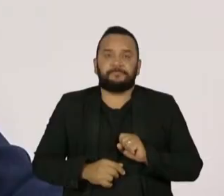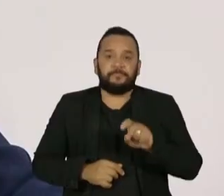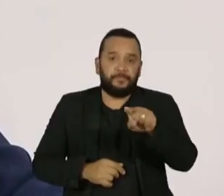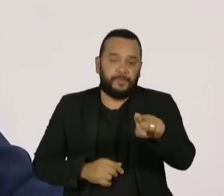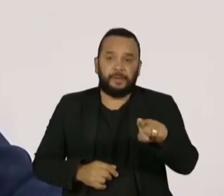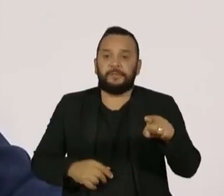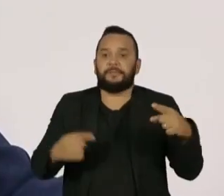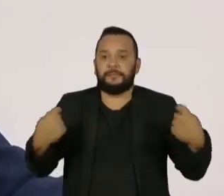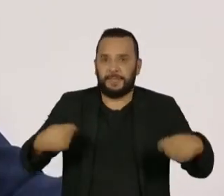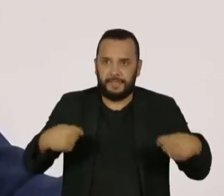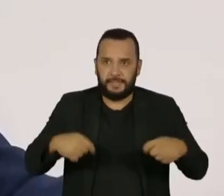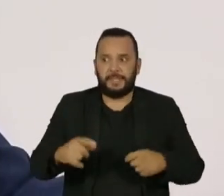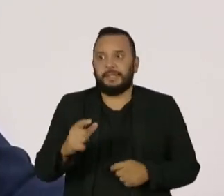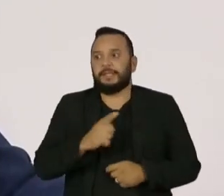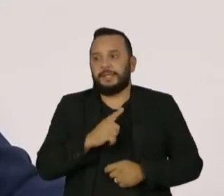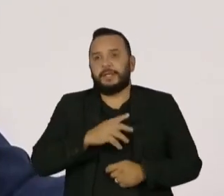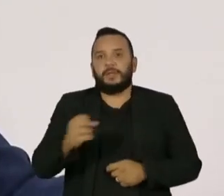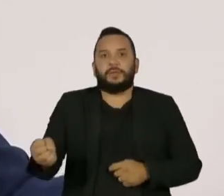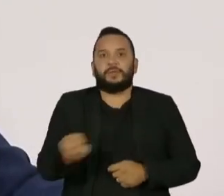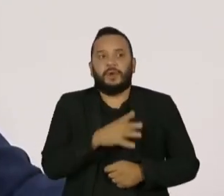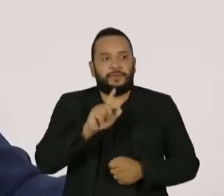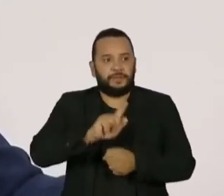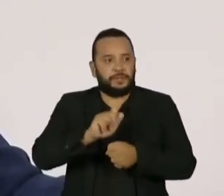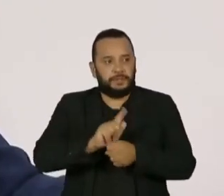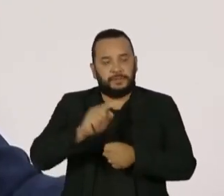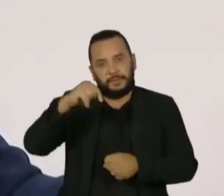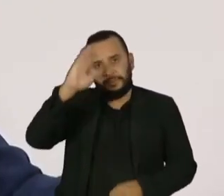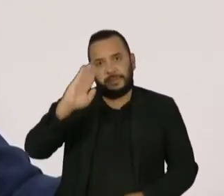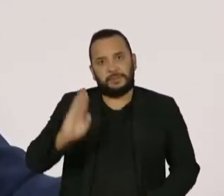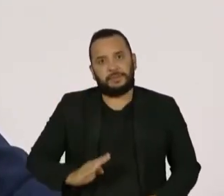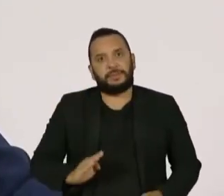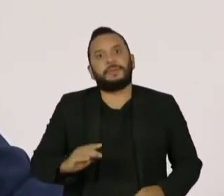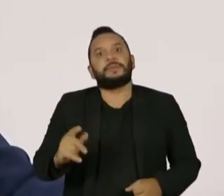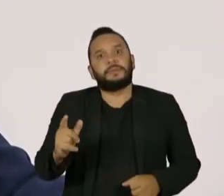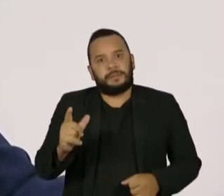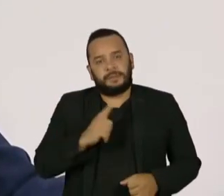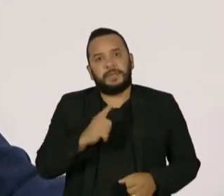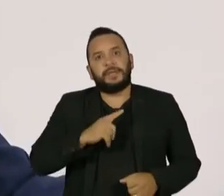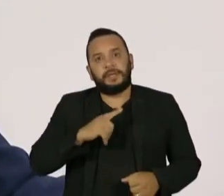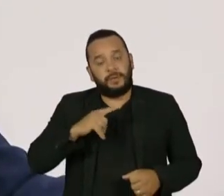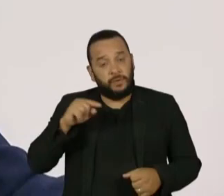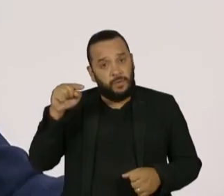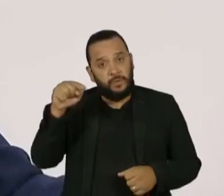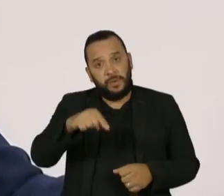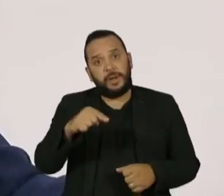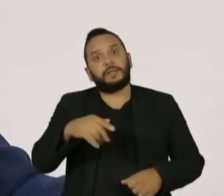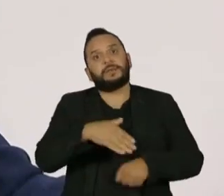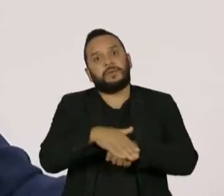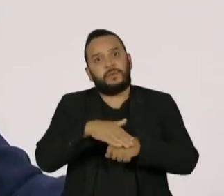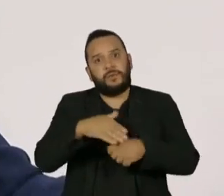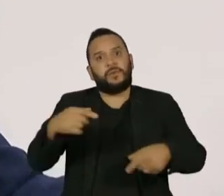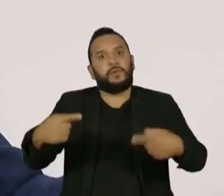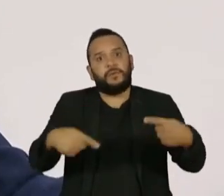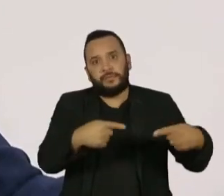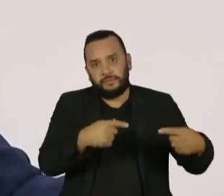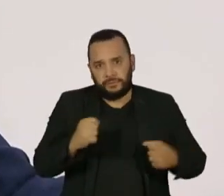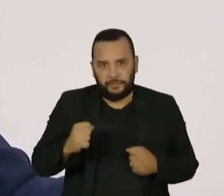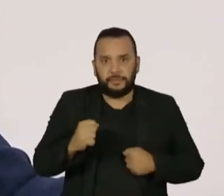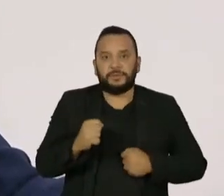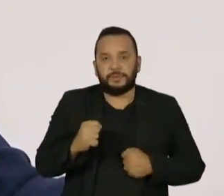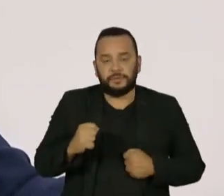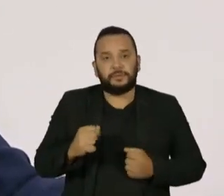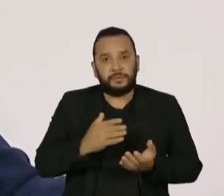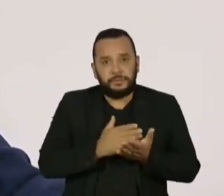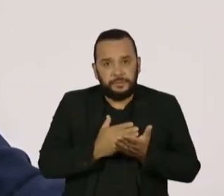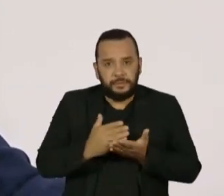tenha uma nova gestão no Brasil com esse discurso a partir, né, da sua gênese, ou seja, do começo